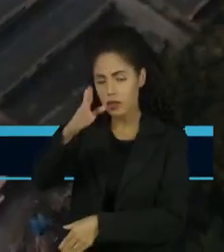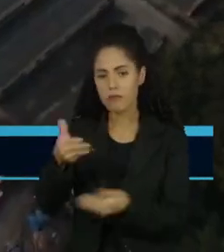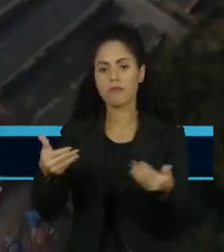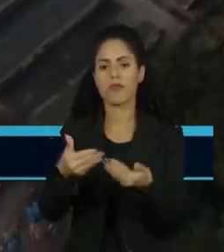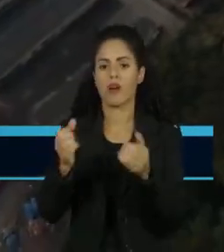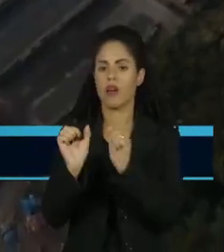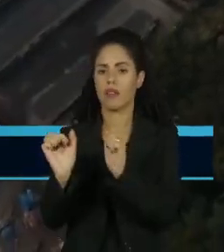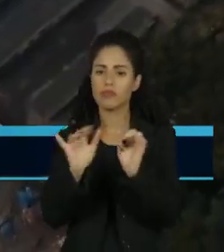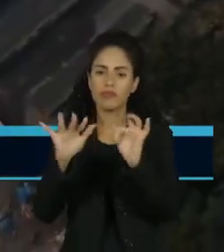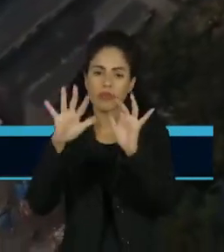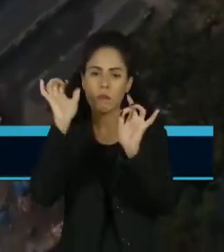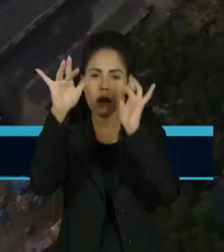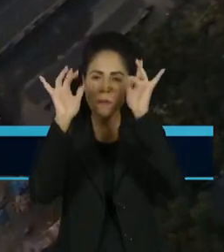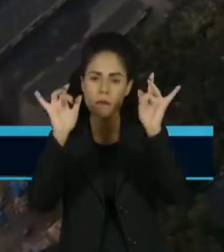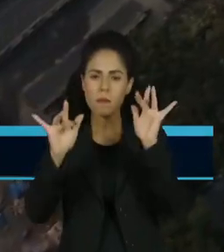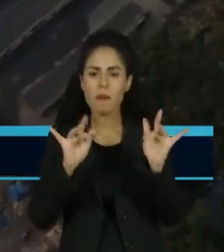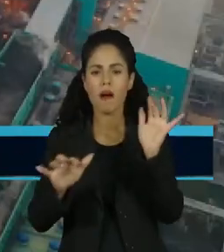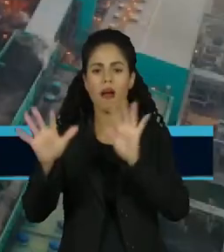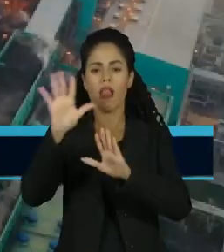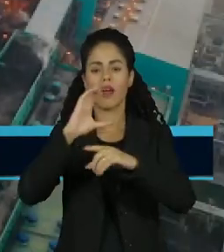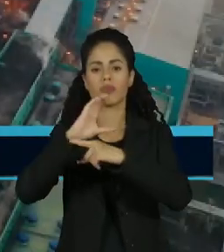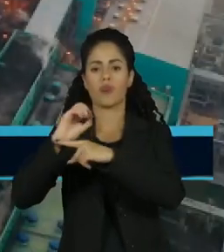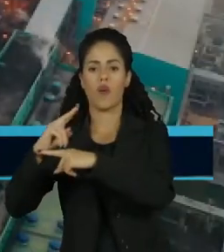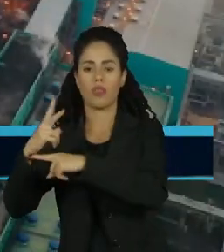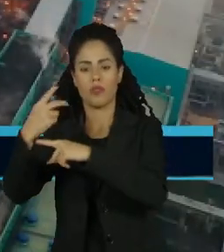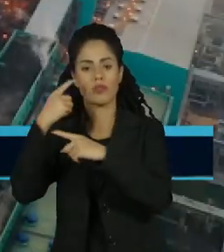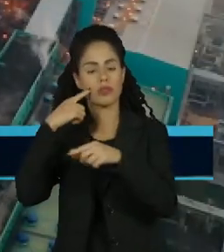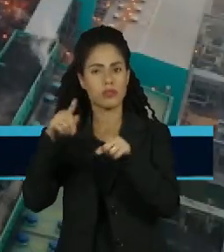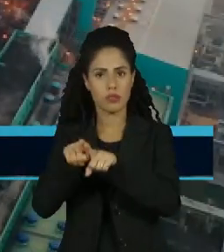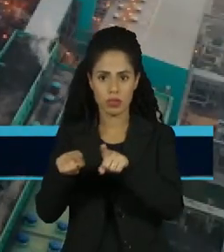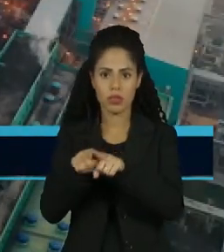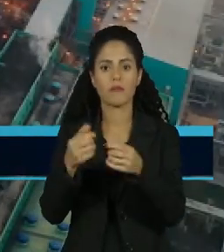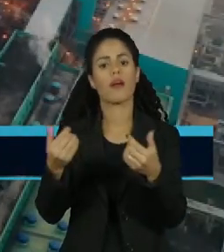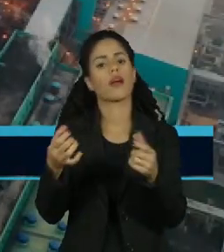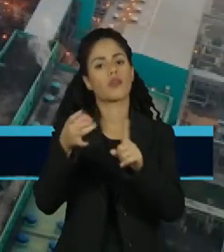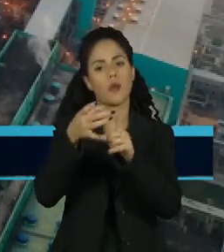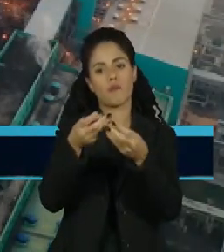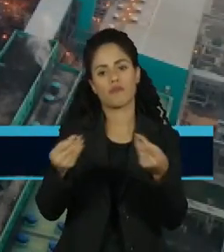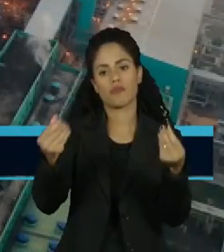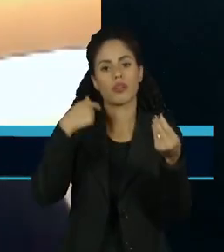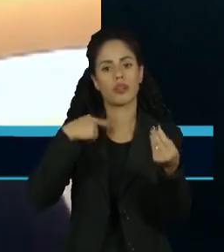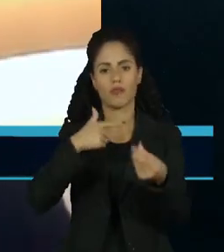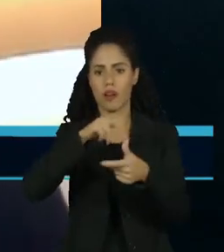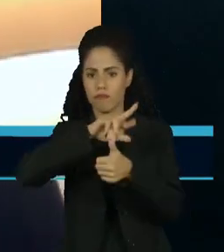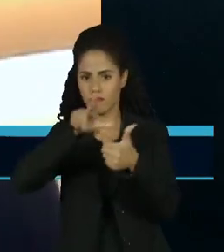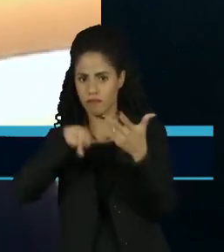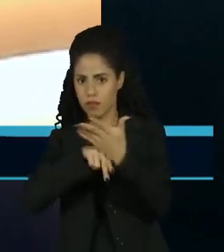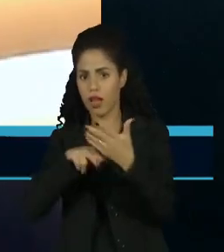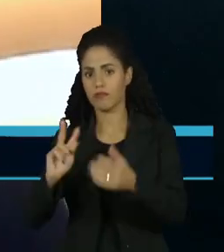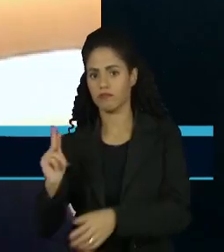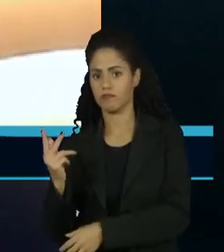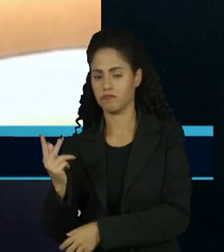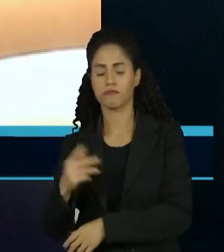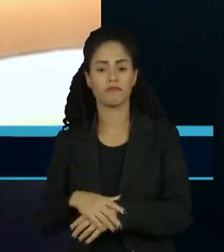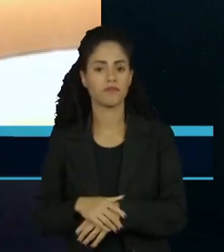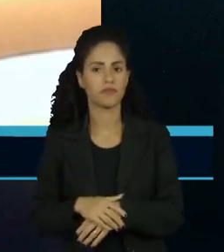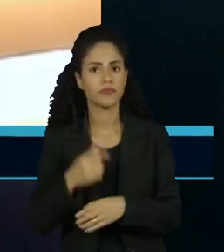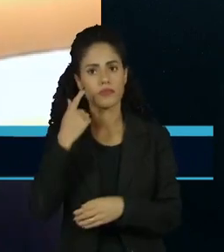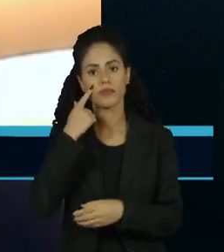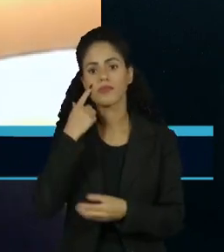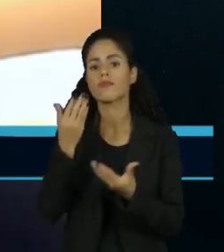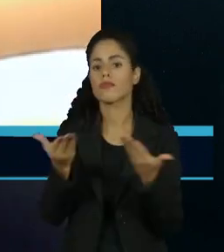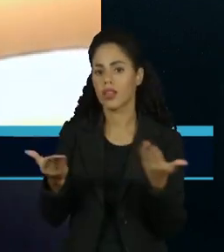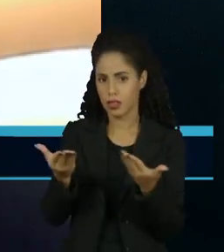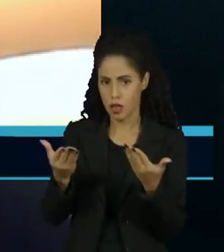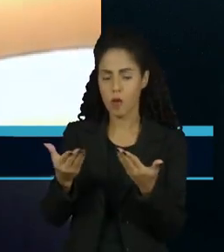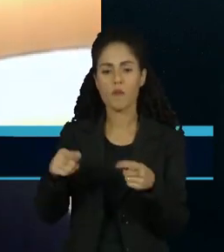de poluentes, como o próprio dióxido de carbono, além do metano e óxido nitroso. Teve a lei de privatização, né, da Eletrobras,